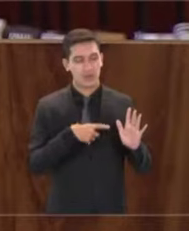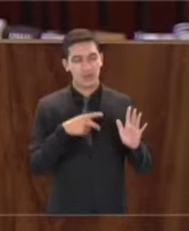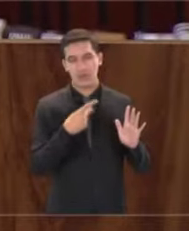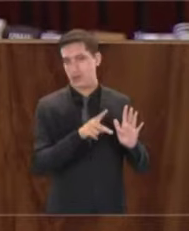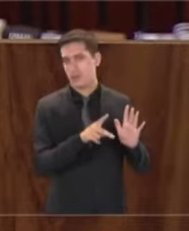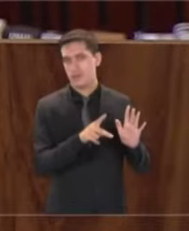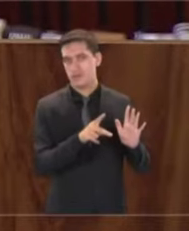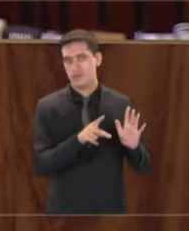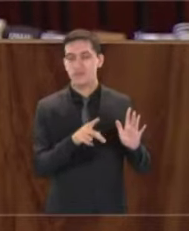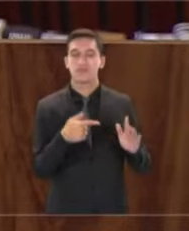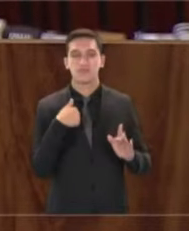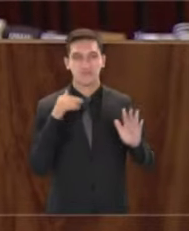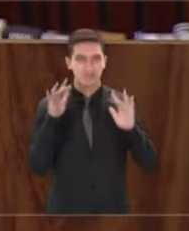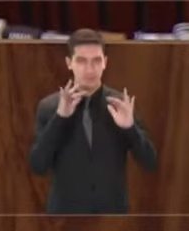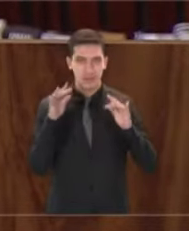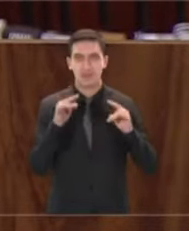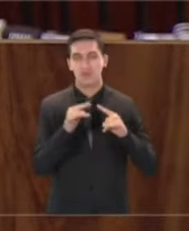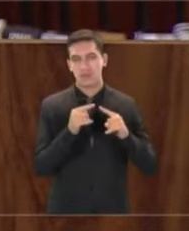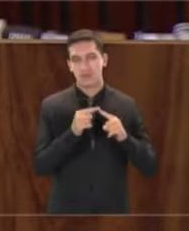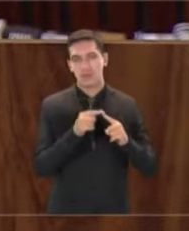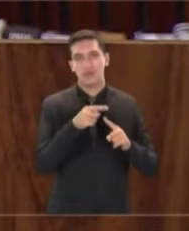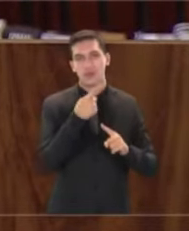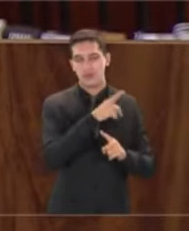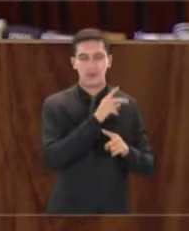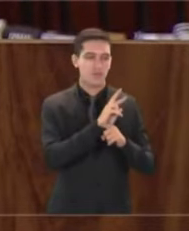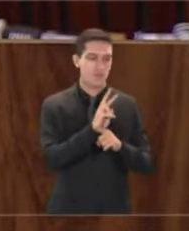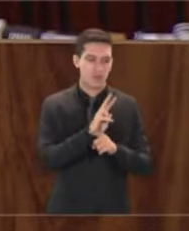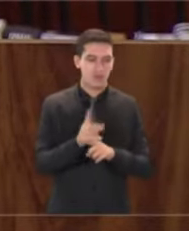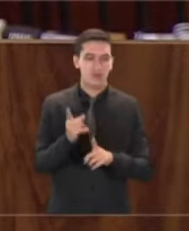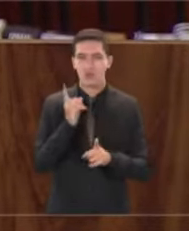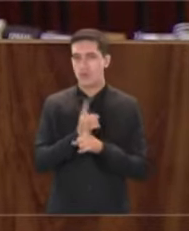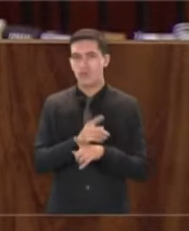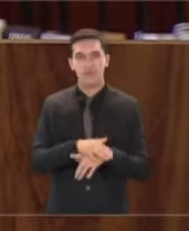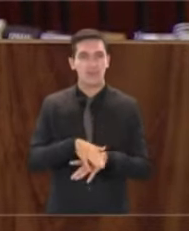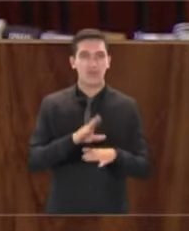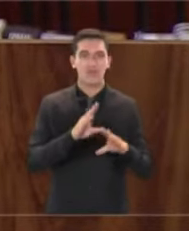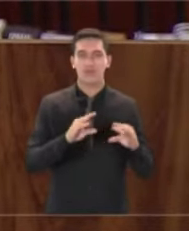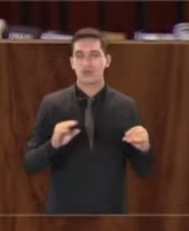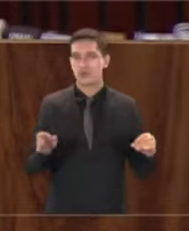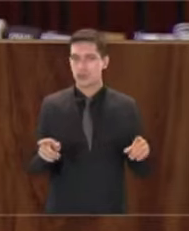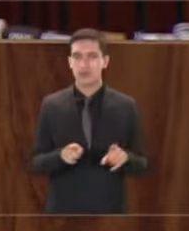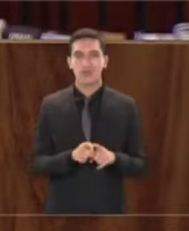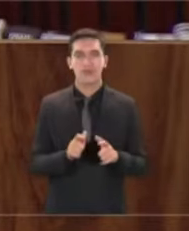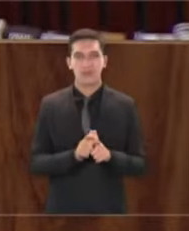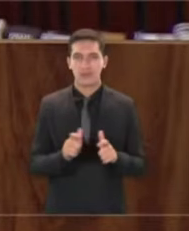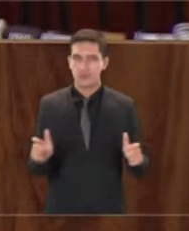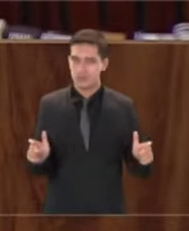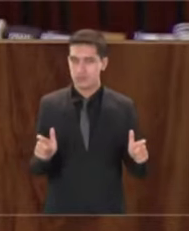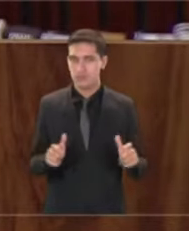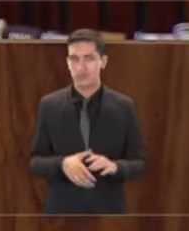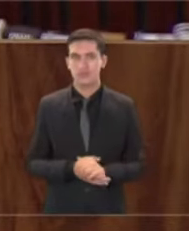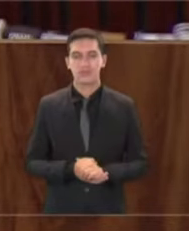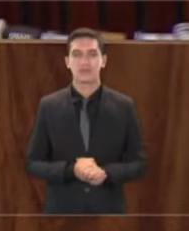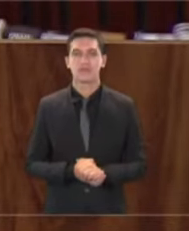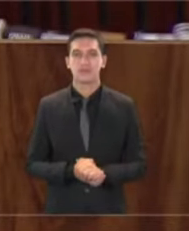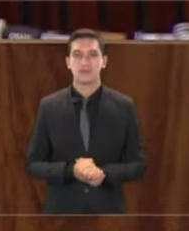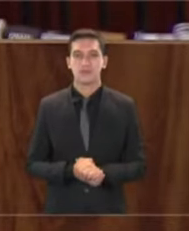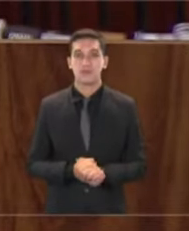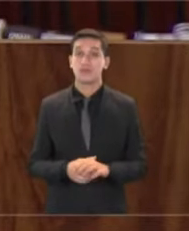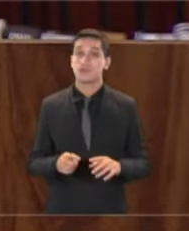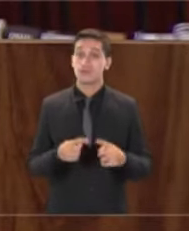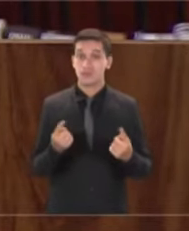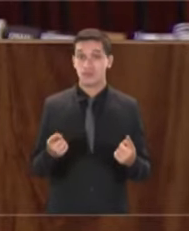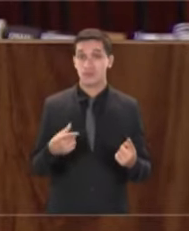que, a meu ver, comporta aquela apreciação mais flexível, mais ampla, mais tolerante, a